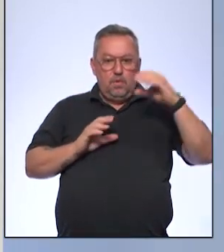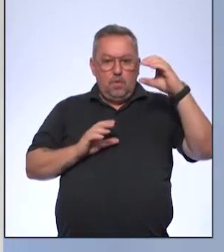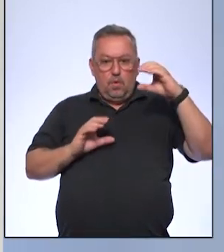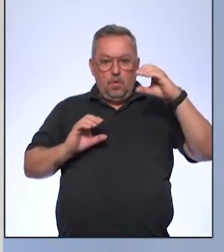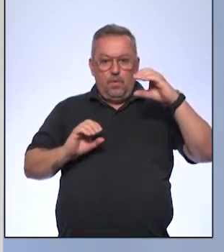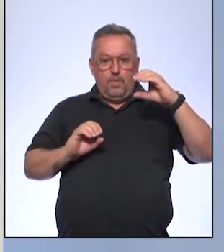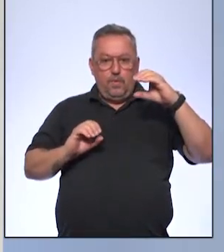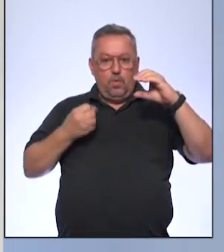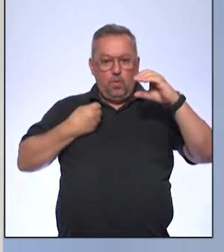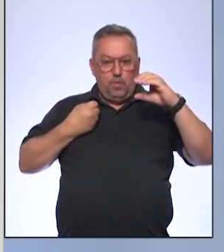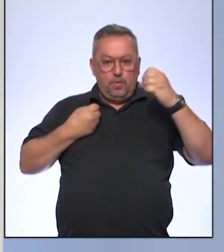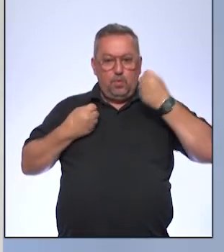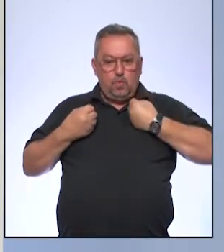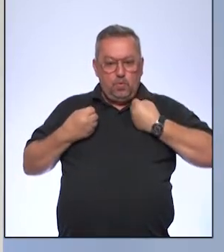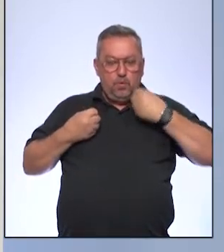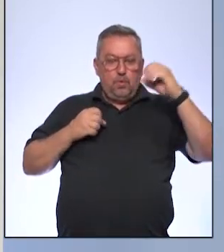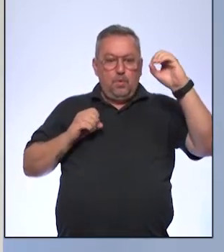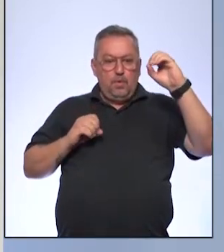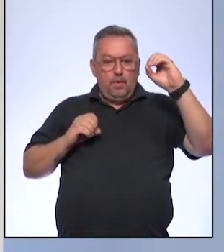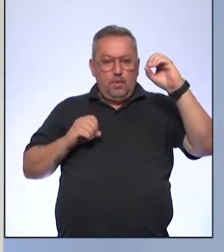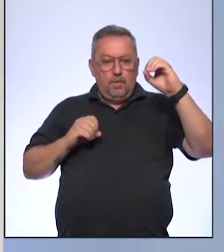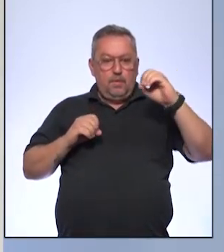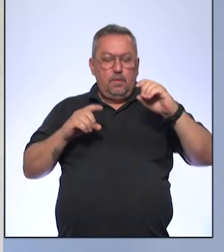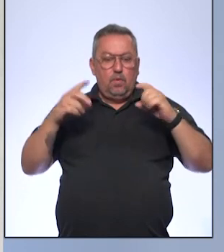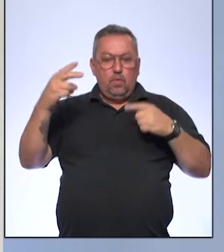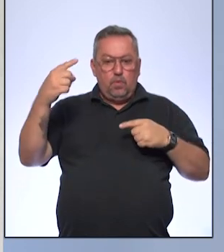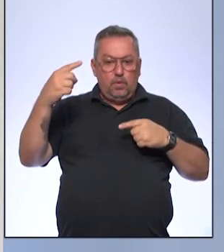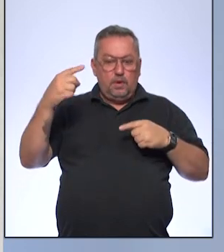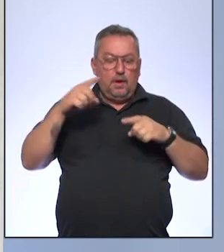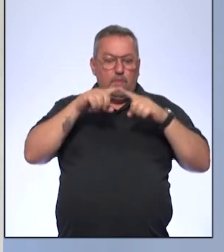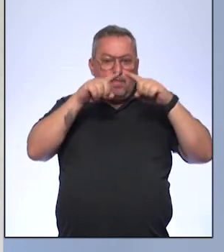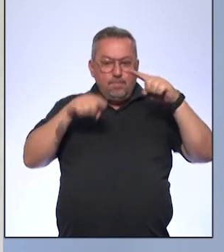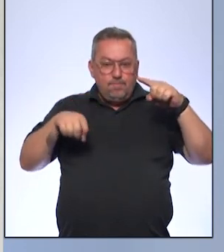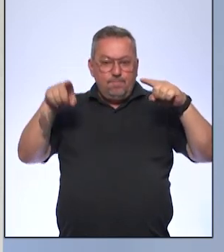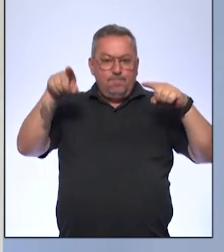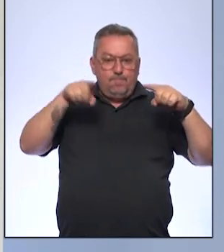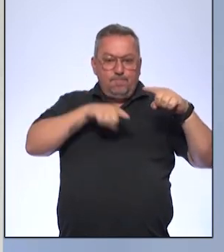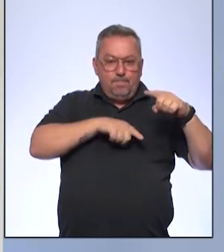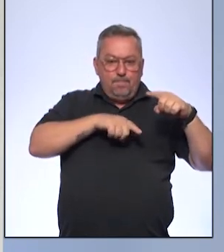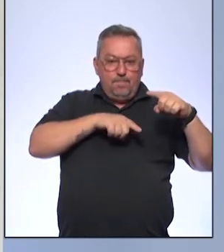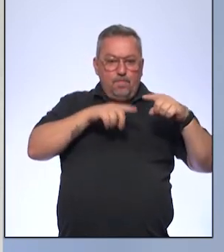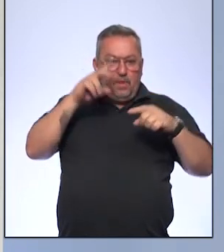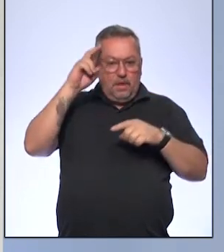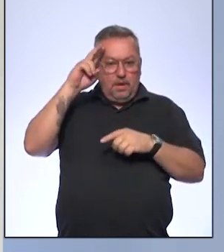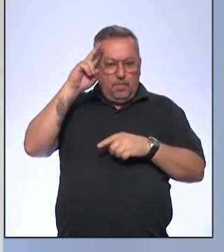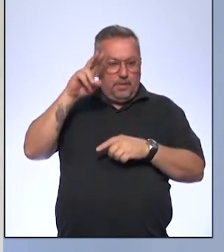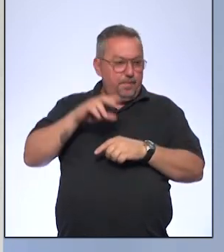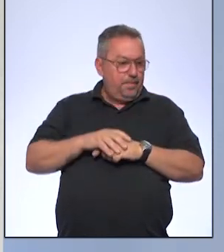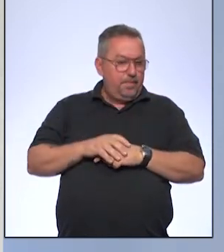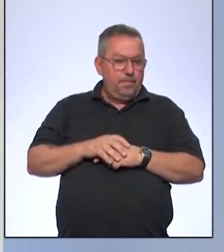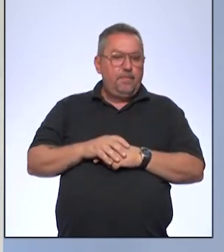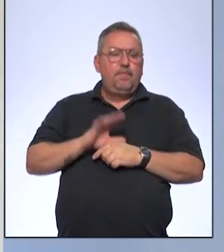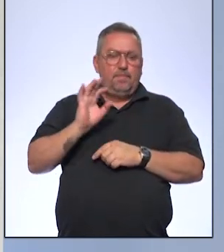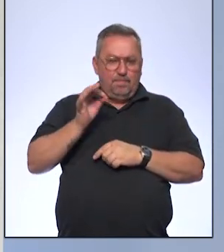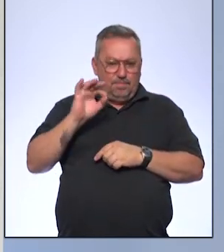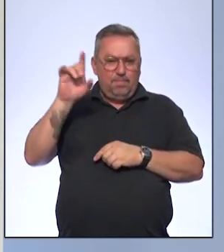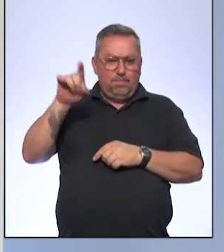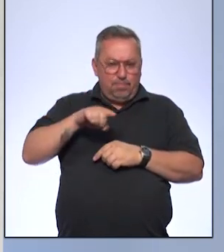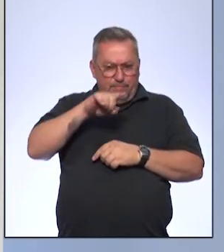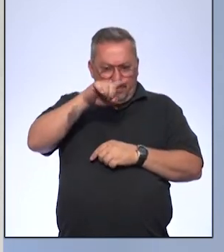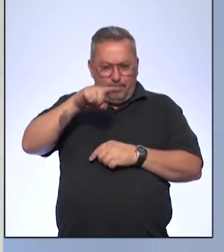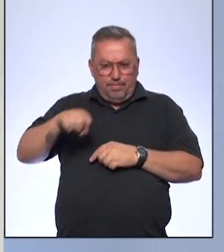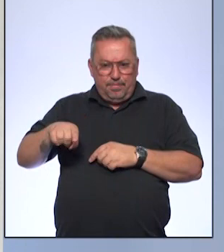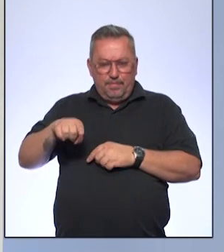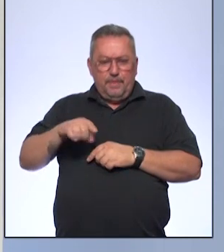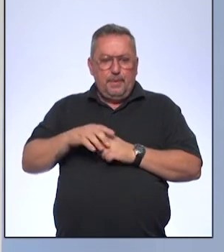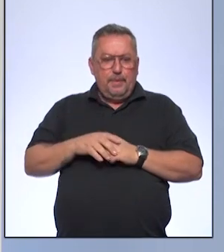dois, meios são esses dois, é uma proporcionalidade, lembra? Faz em cruz, né? A gente multiplica geralmente em cruz